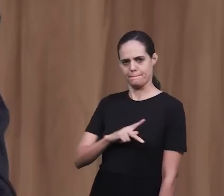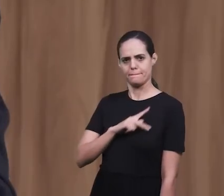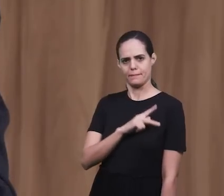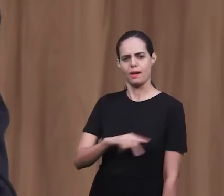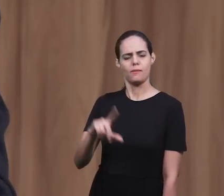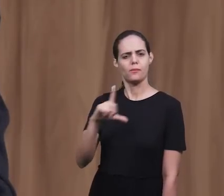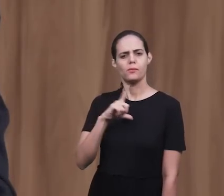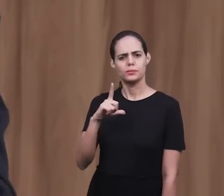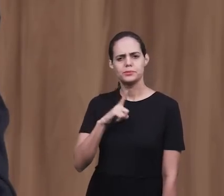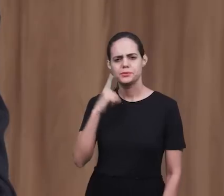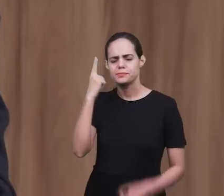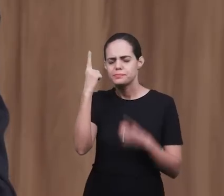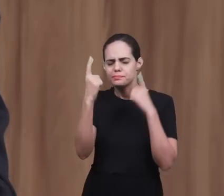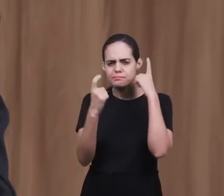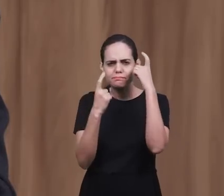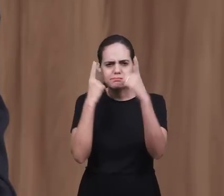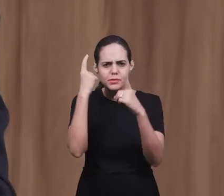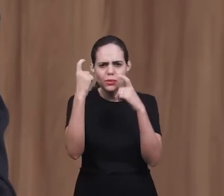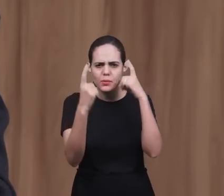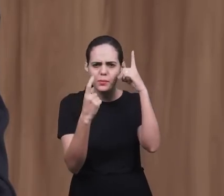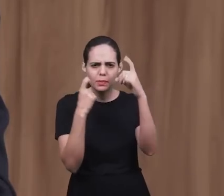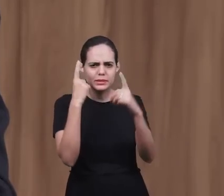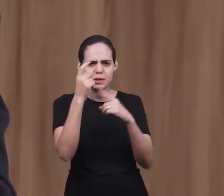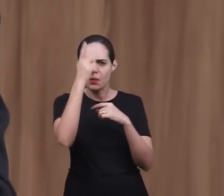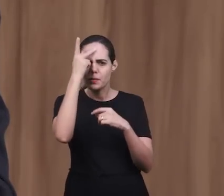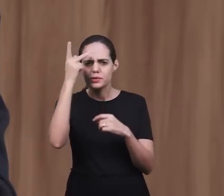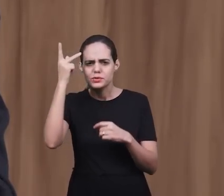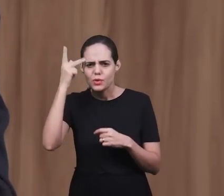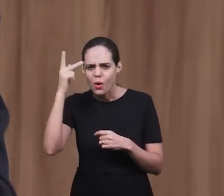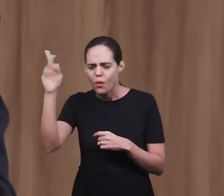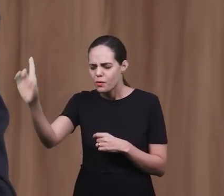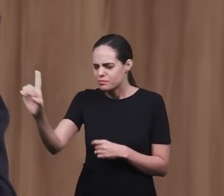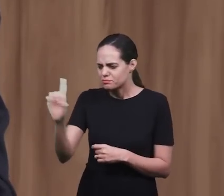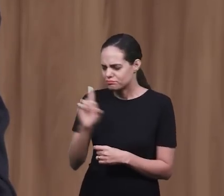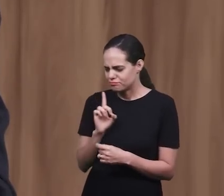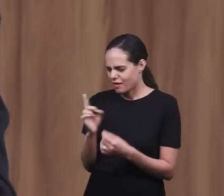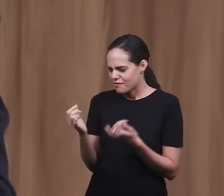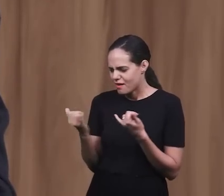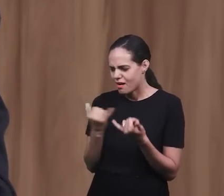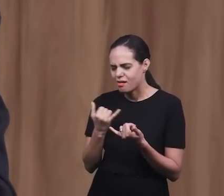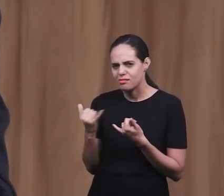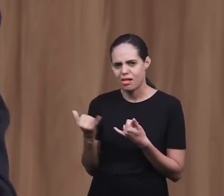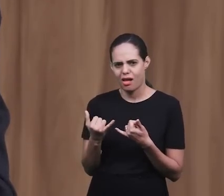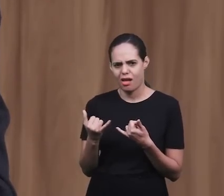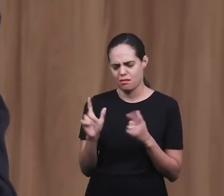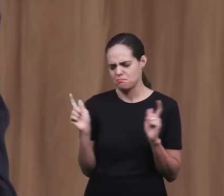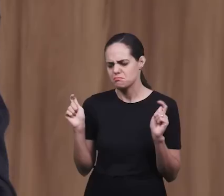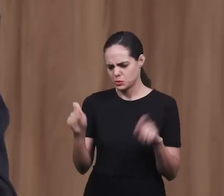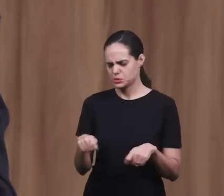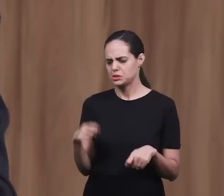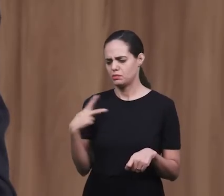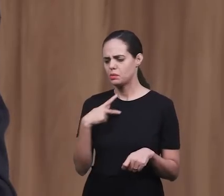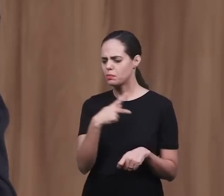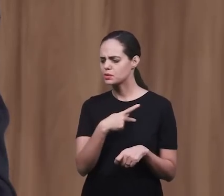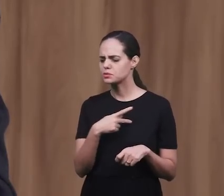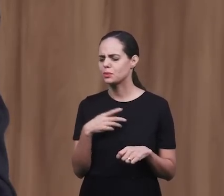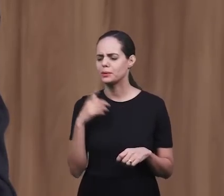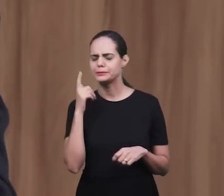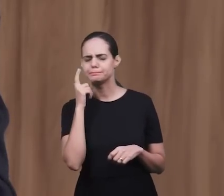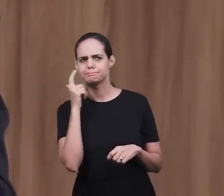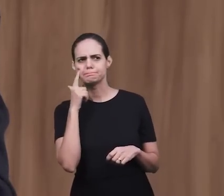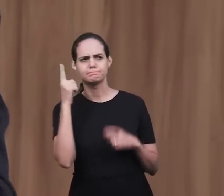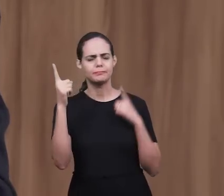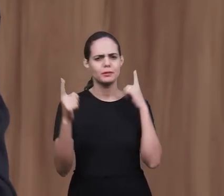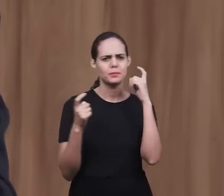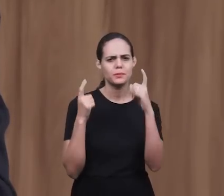pessoas que ele formava para futuros pastores, né? Isso. Porque, por exemplo, ele escreve a Tito. Quando ele escreve a Tito a respeito